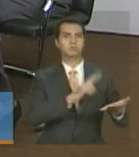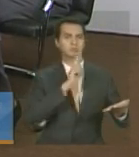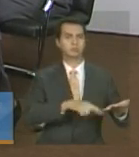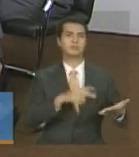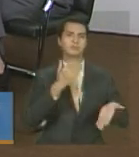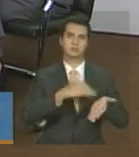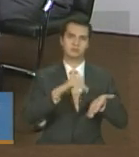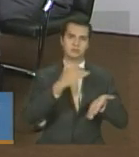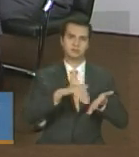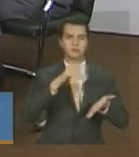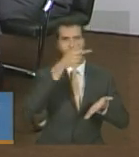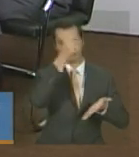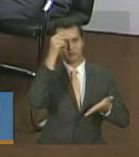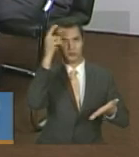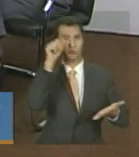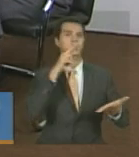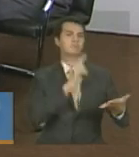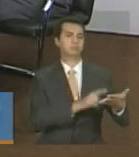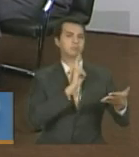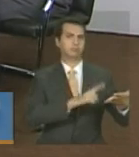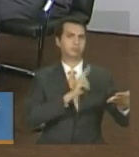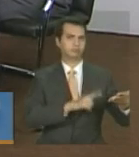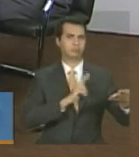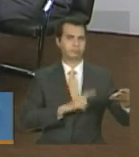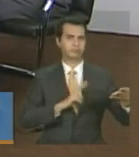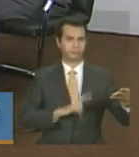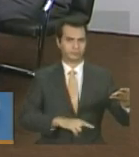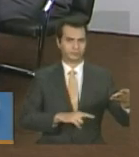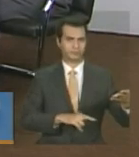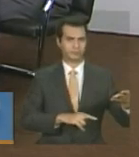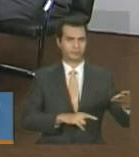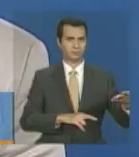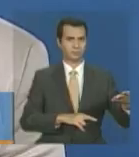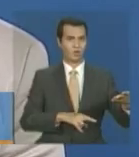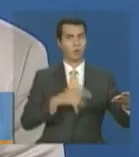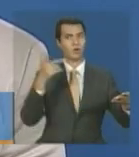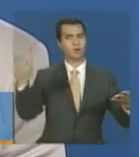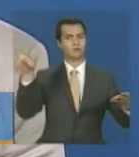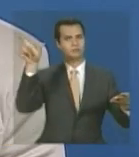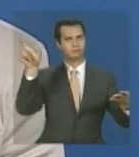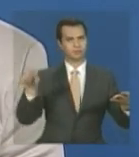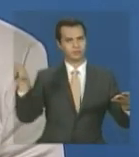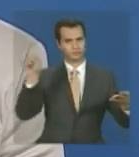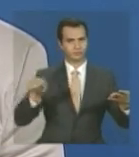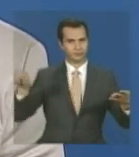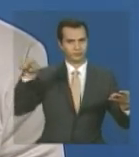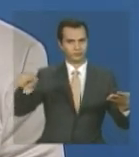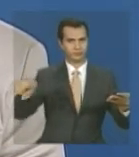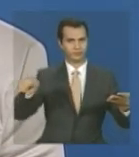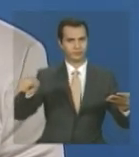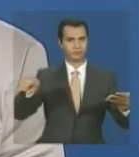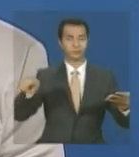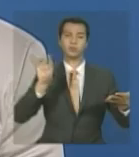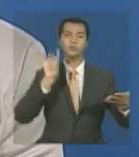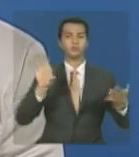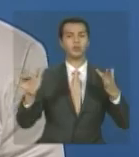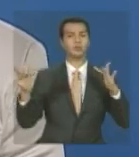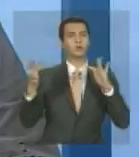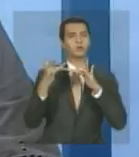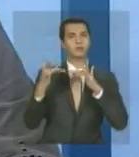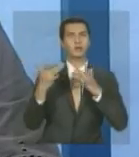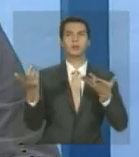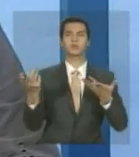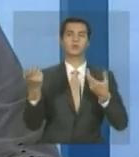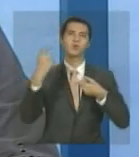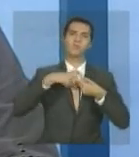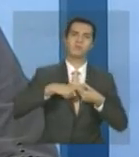secretarias municipais, né? Então, elas responderam somente sobre aquelas entidades com quem elas tinham algum convênio ou